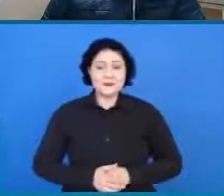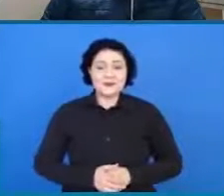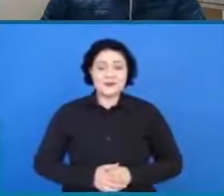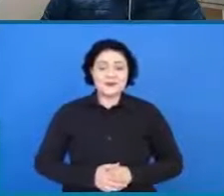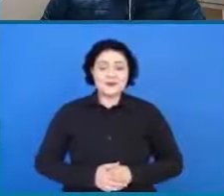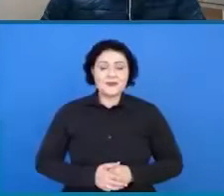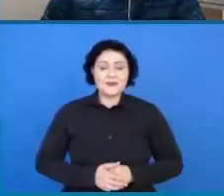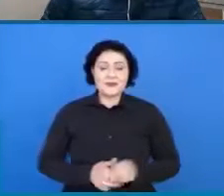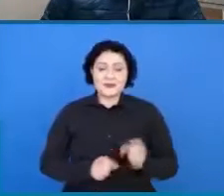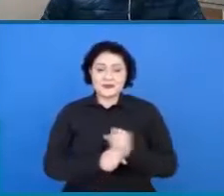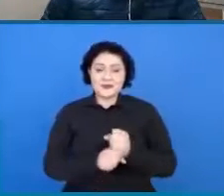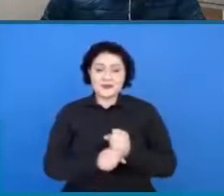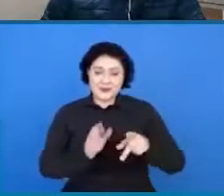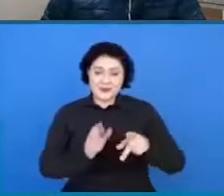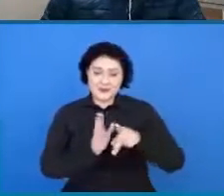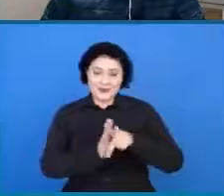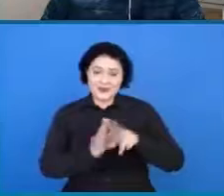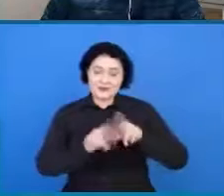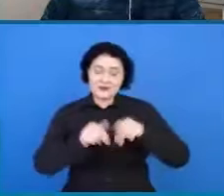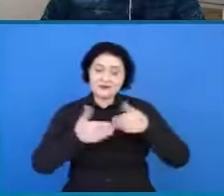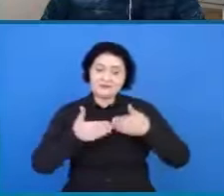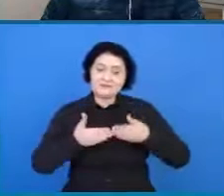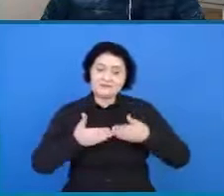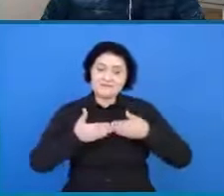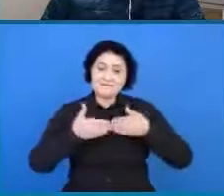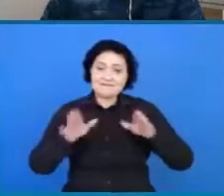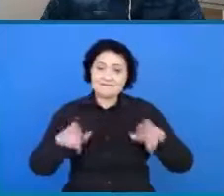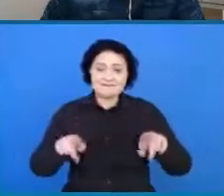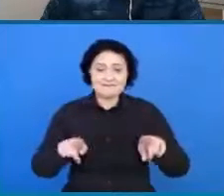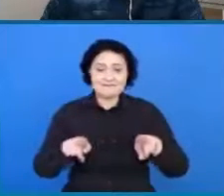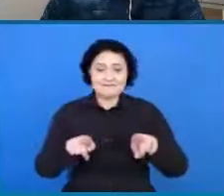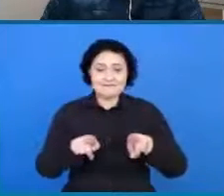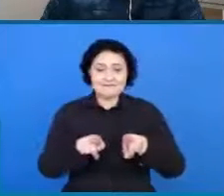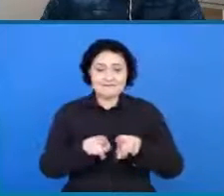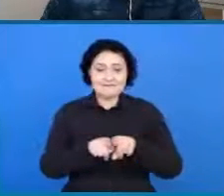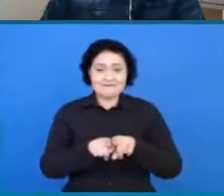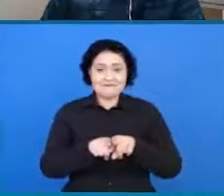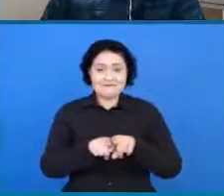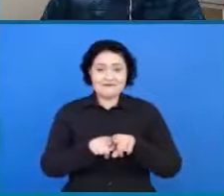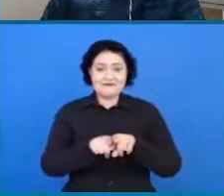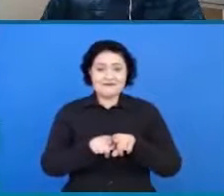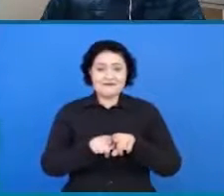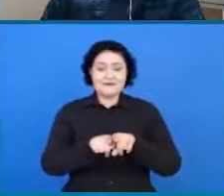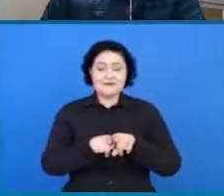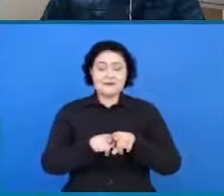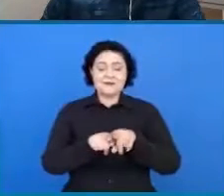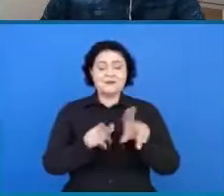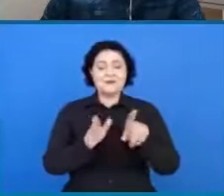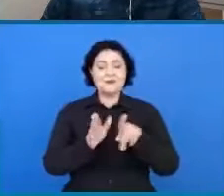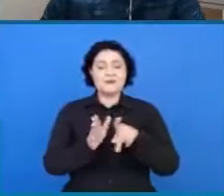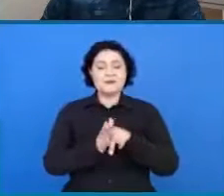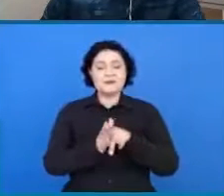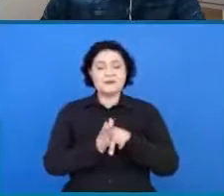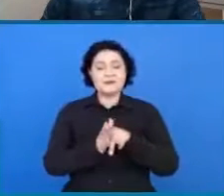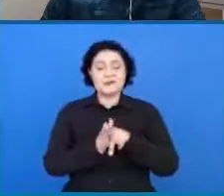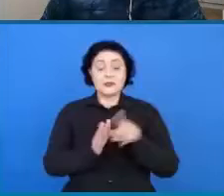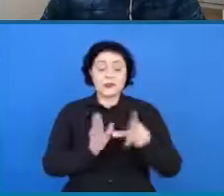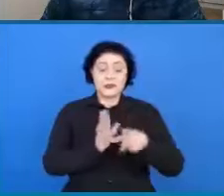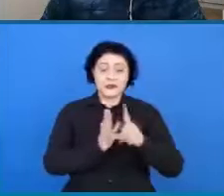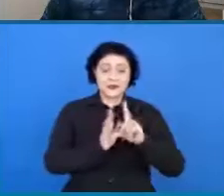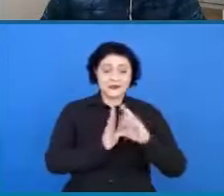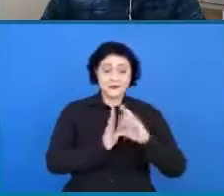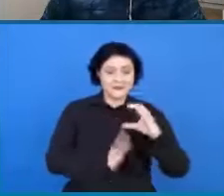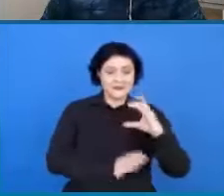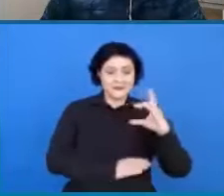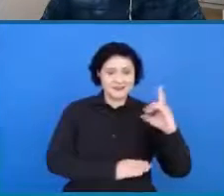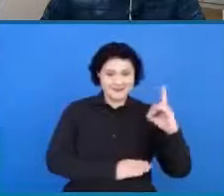daquele ano e lança e por uma mídia que no início era o CD